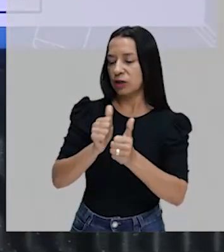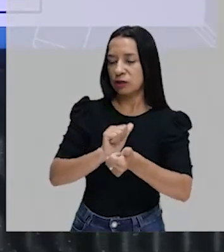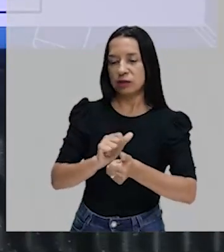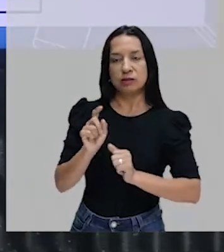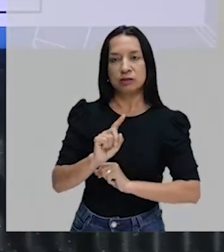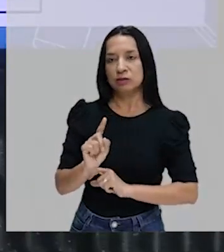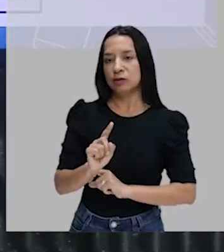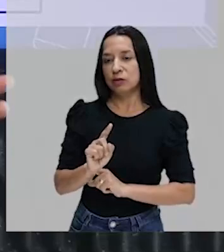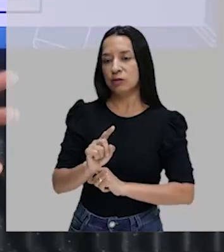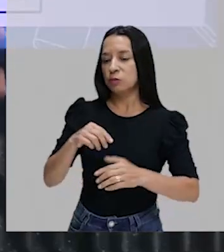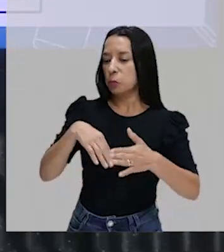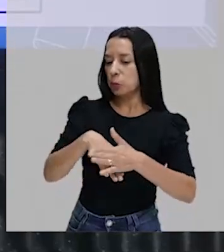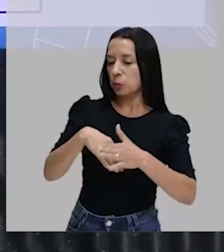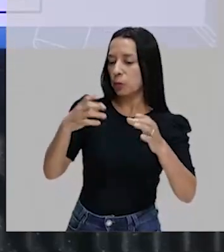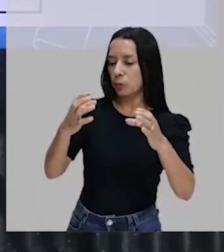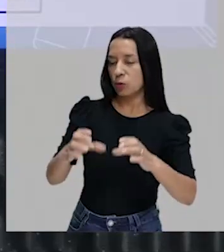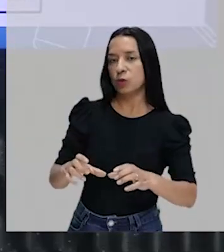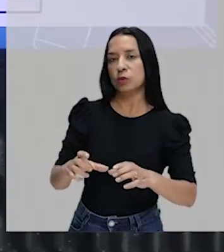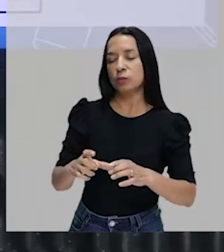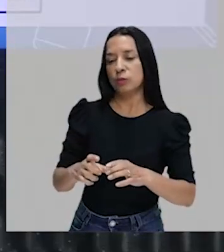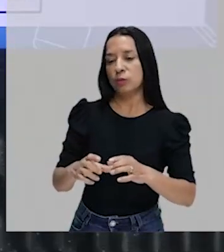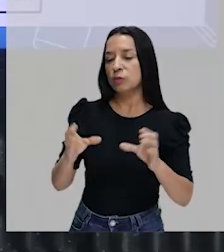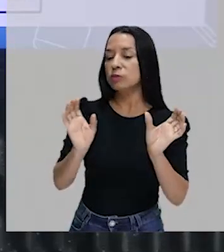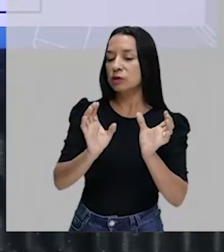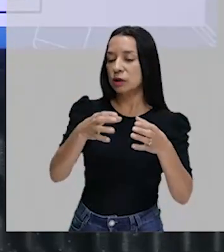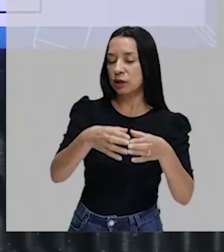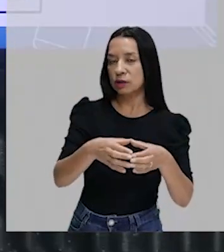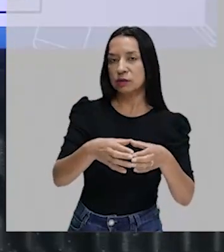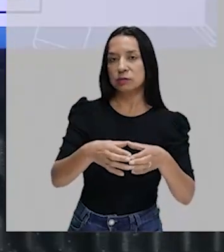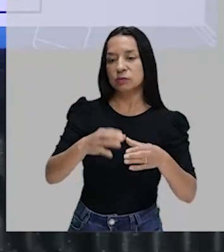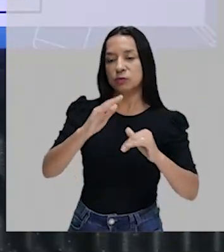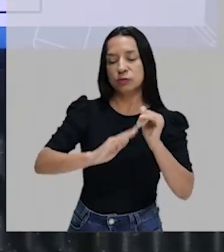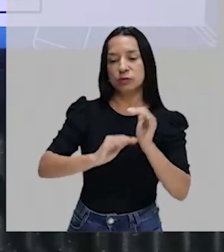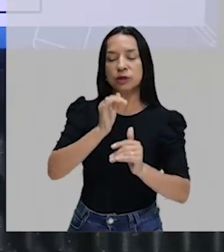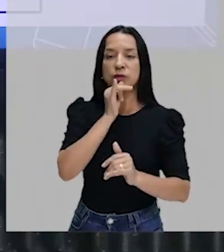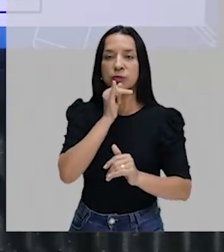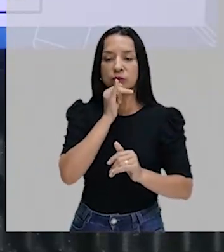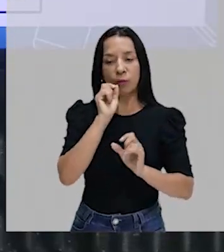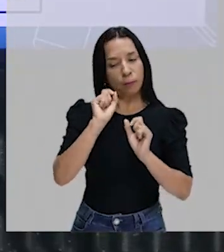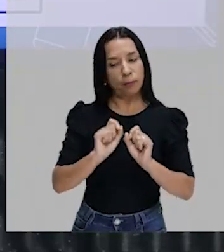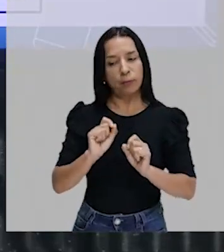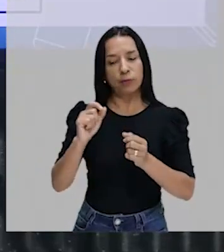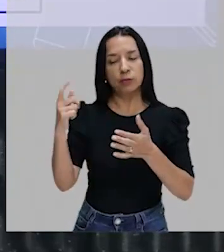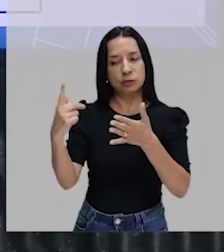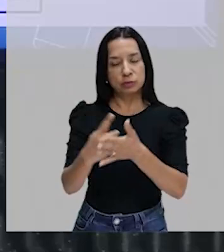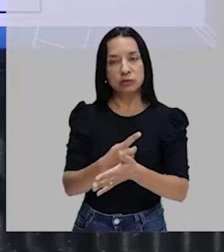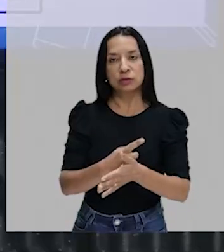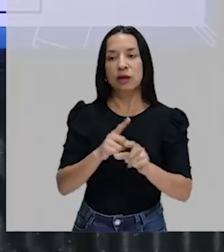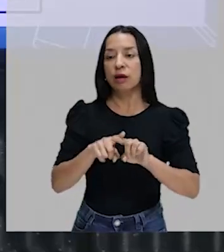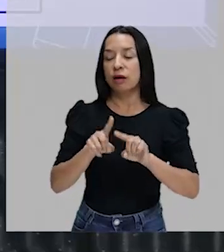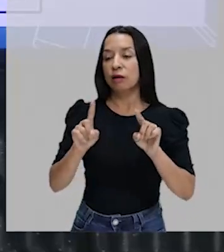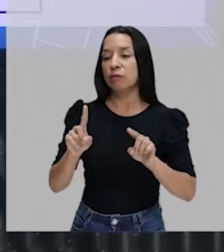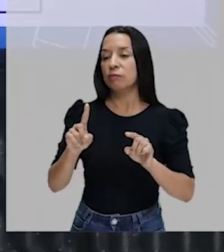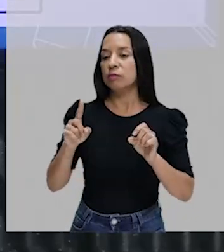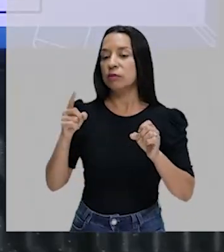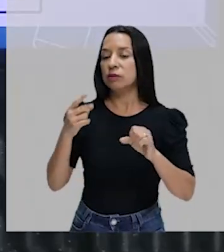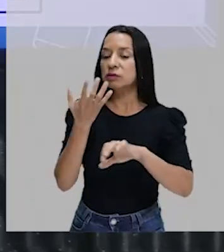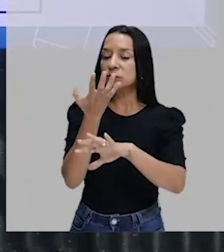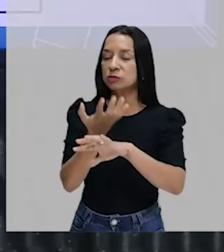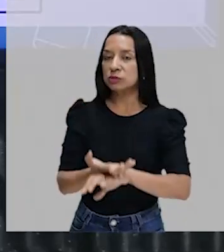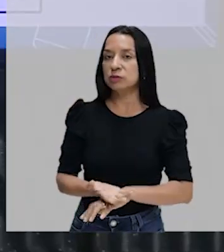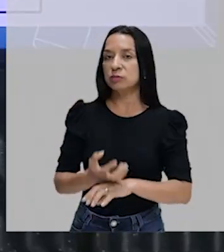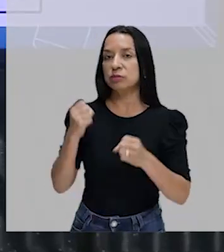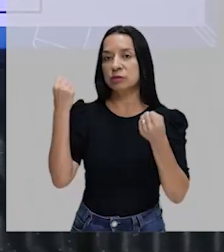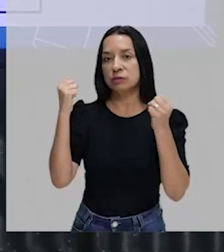que jogam futebol em equipes profissionais, por exemplo. Tá certo? Isso pode acontecer, mas a educação física escolar ela não